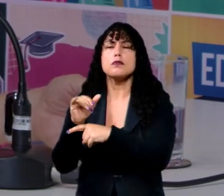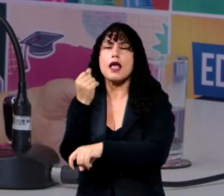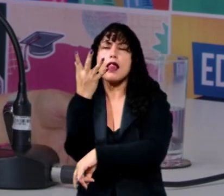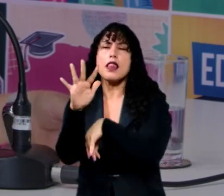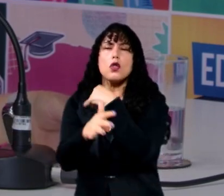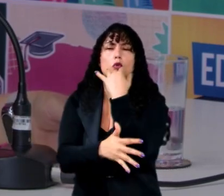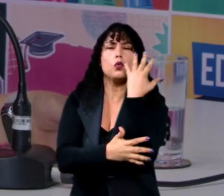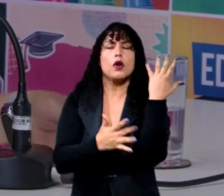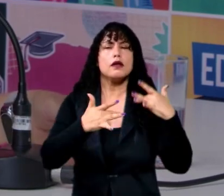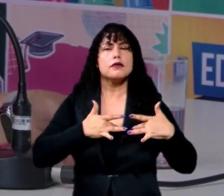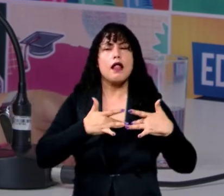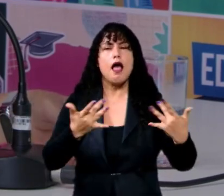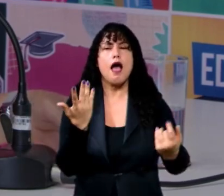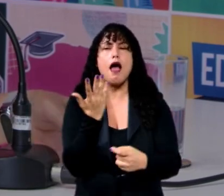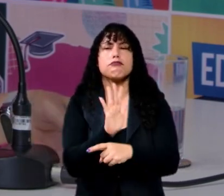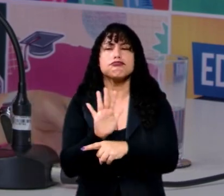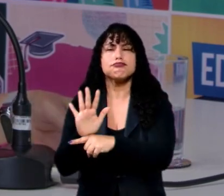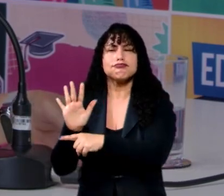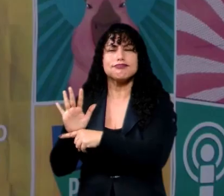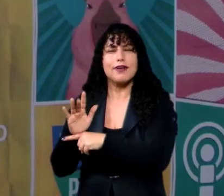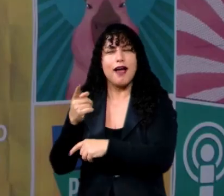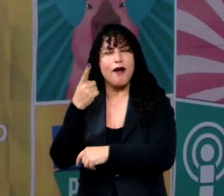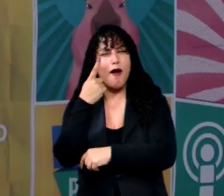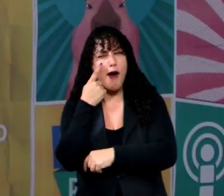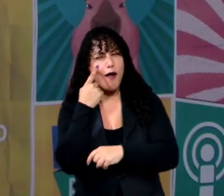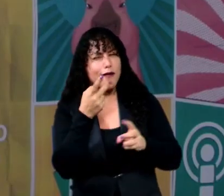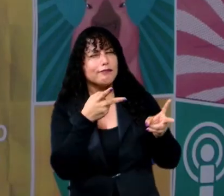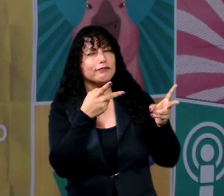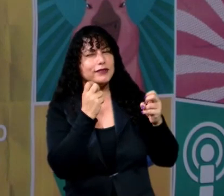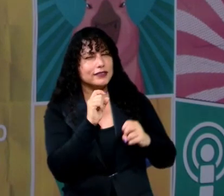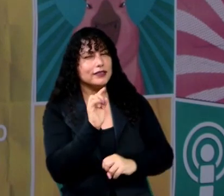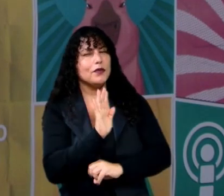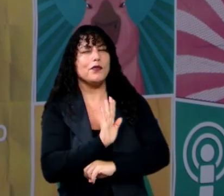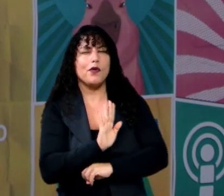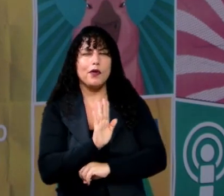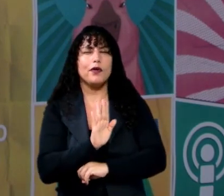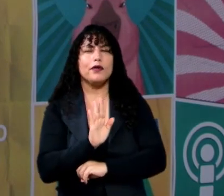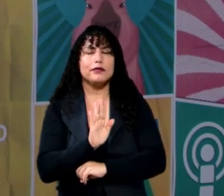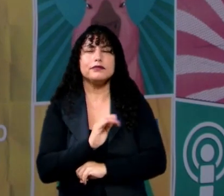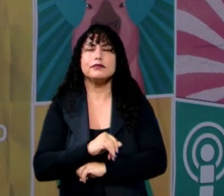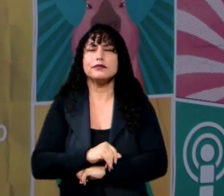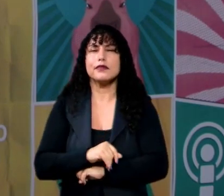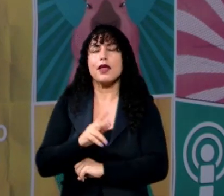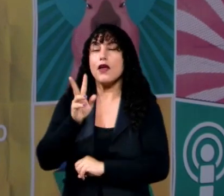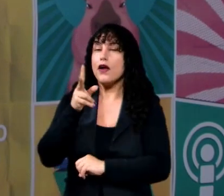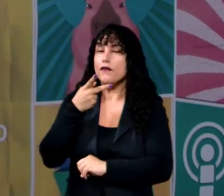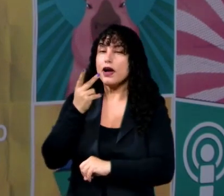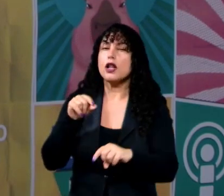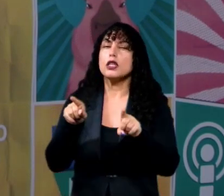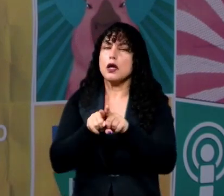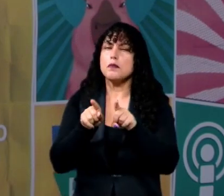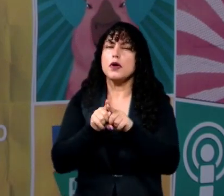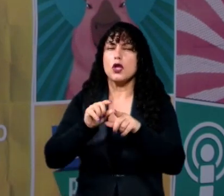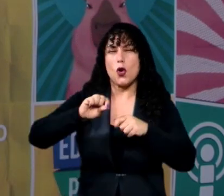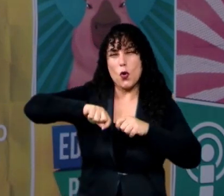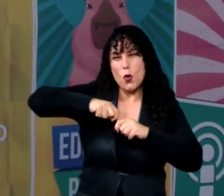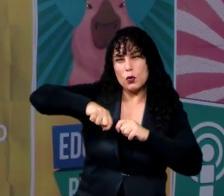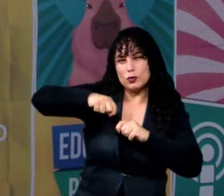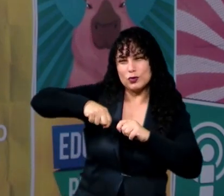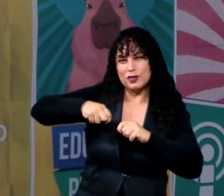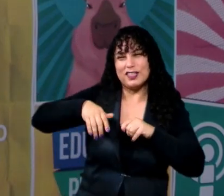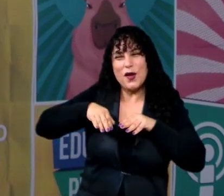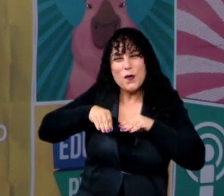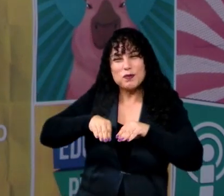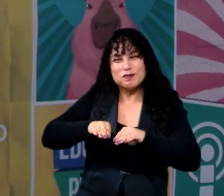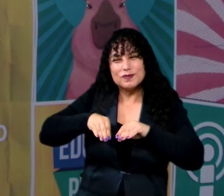né. uhum. É, agora veja, nós estamos, eu digo, eu também costuro, né? Também sou